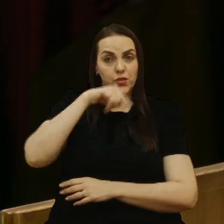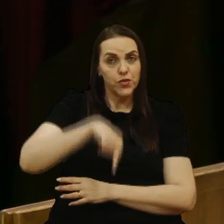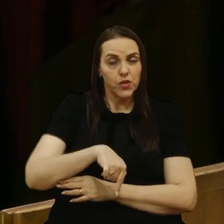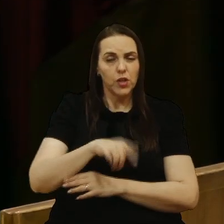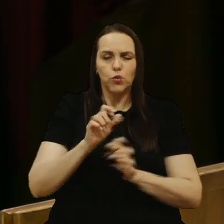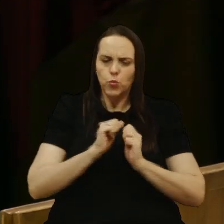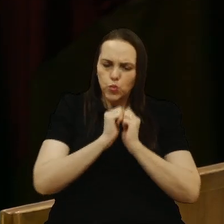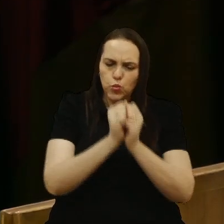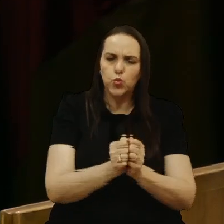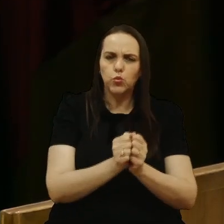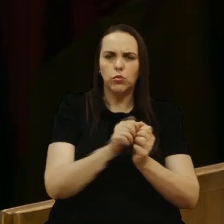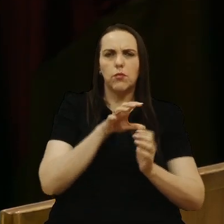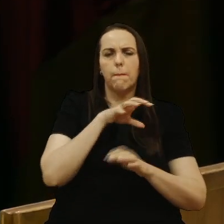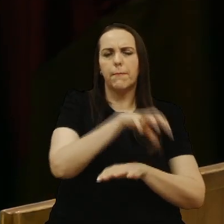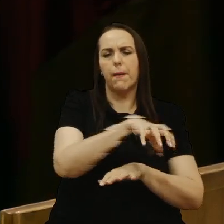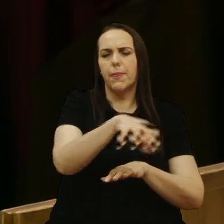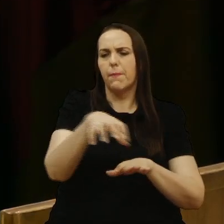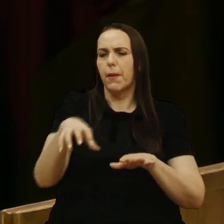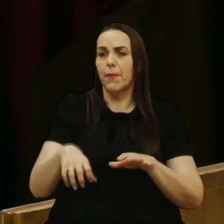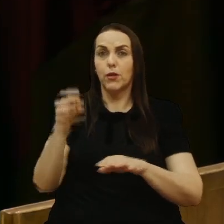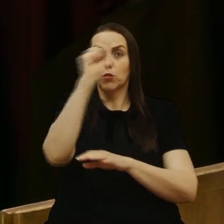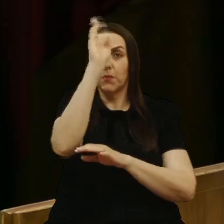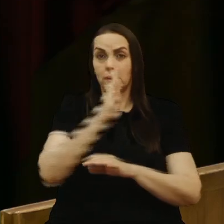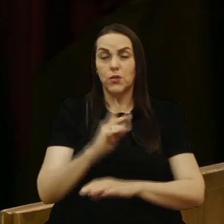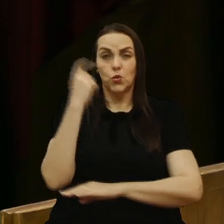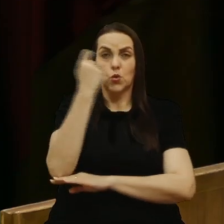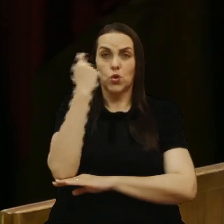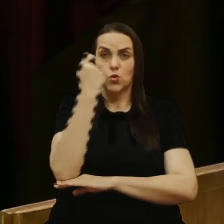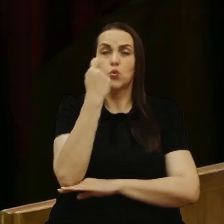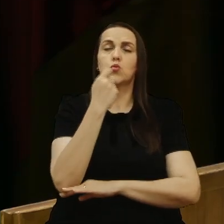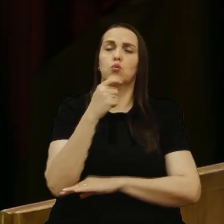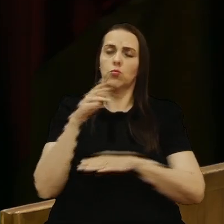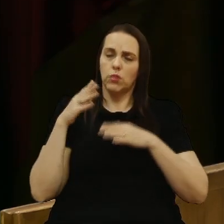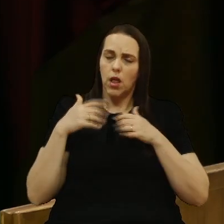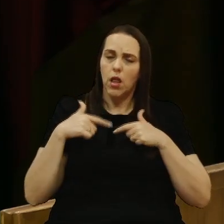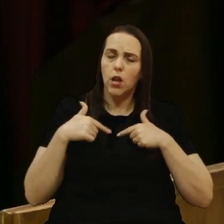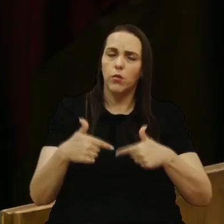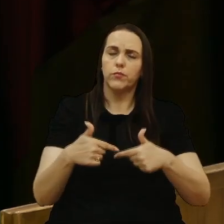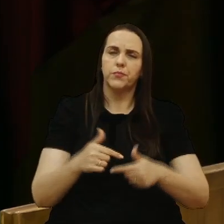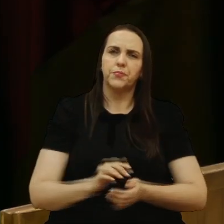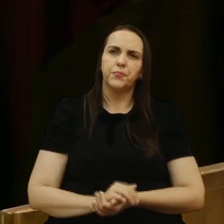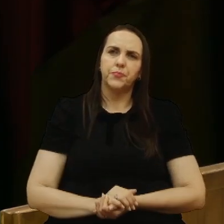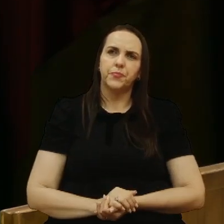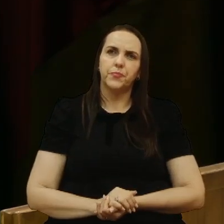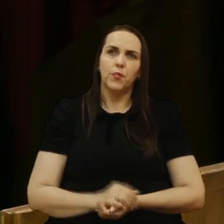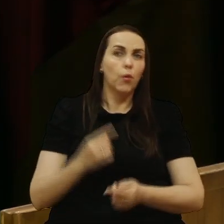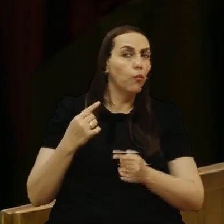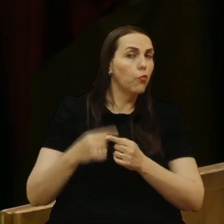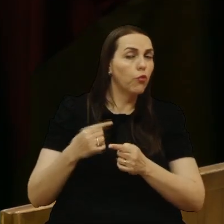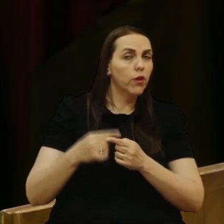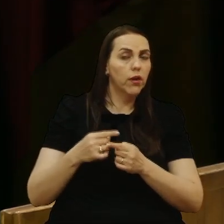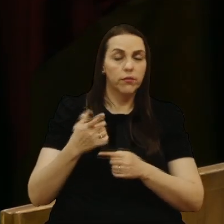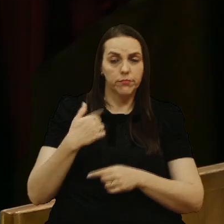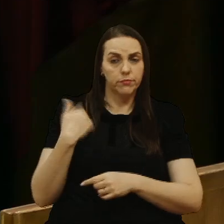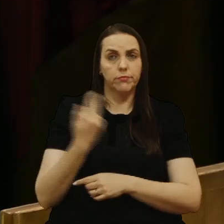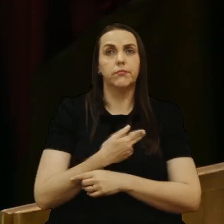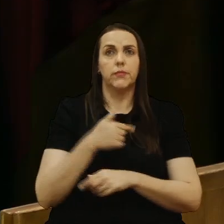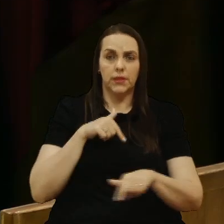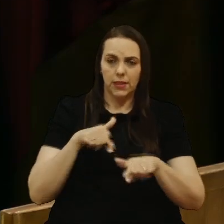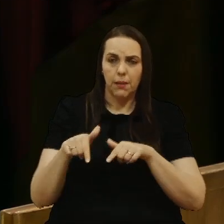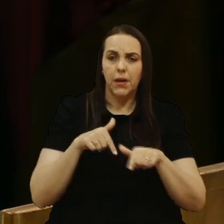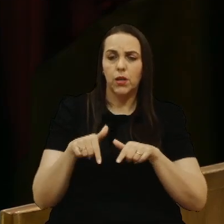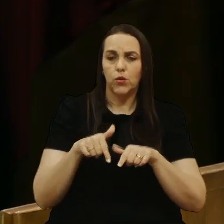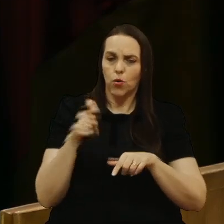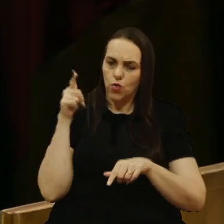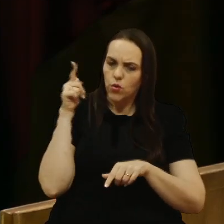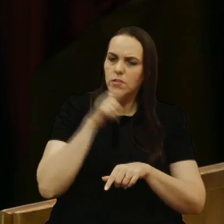todas as outras categorias do Brasil e do Rio Grande do Sul nessa caminhada. porque quando o trabalhador conquista tempo para viver,